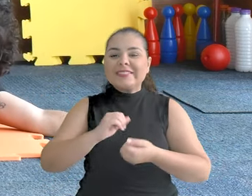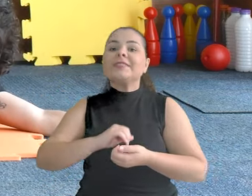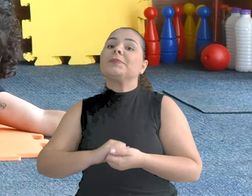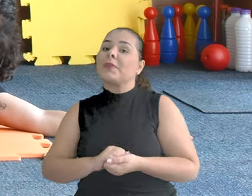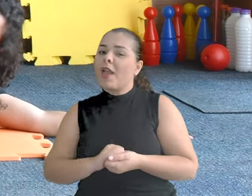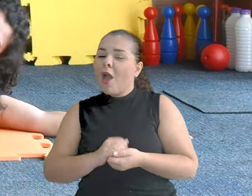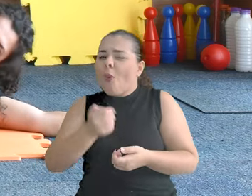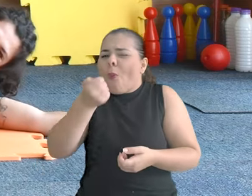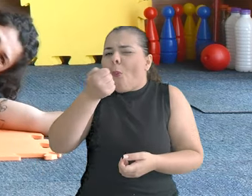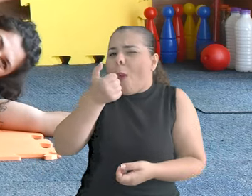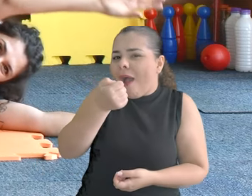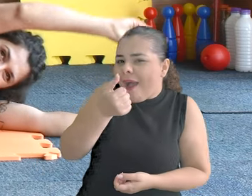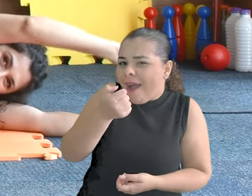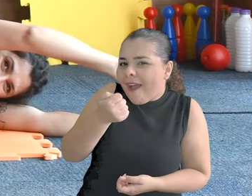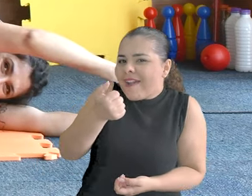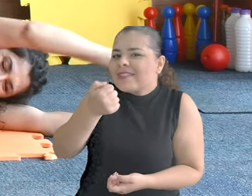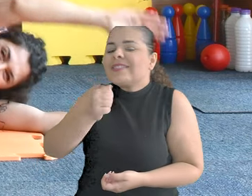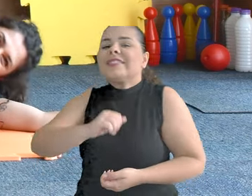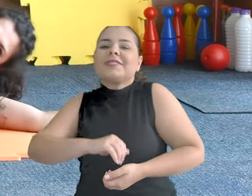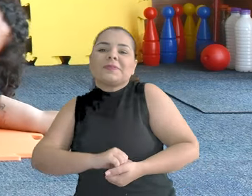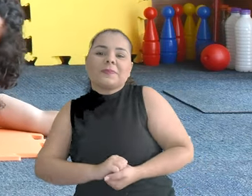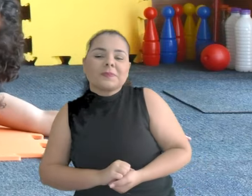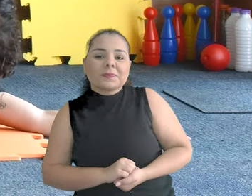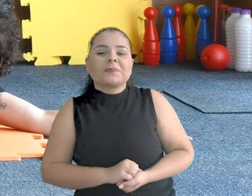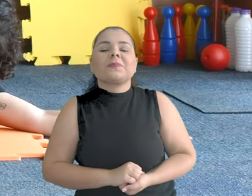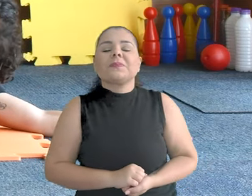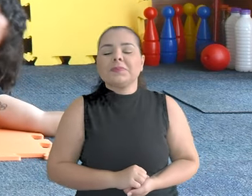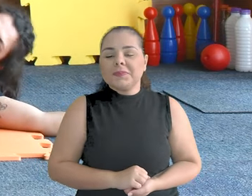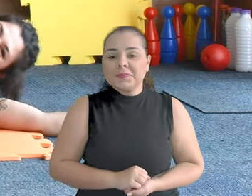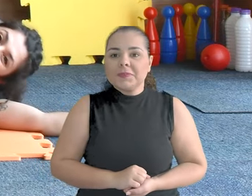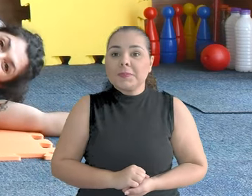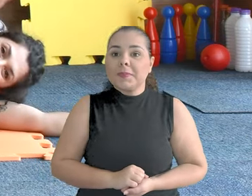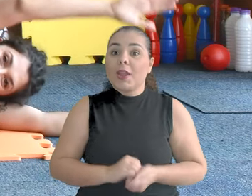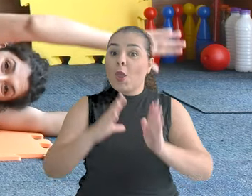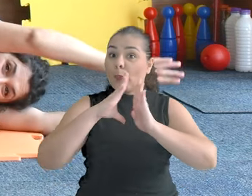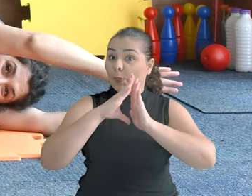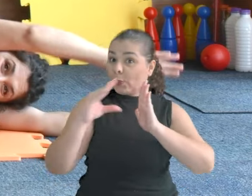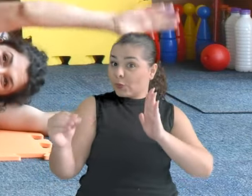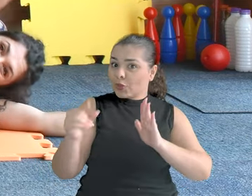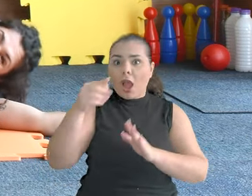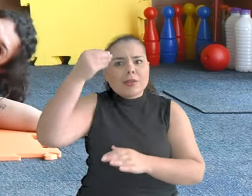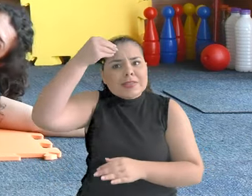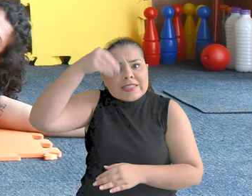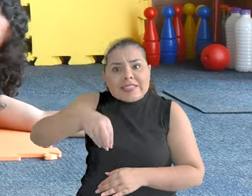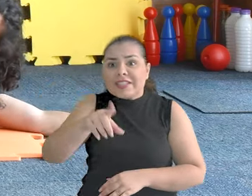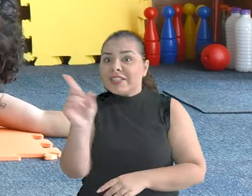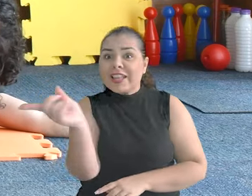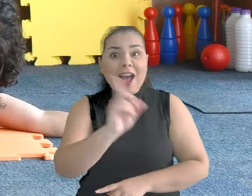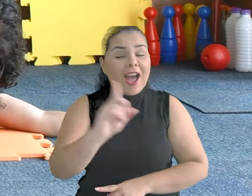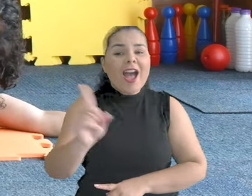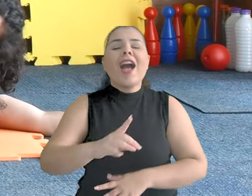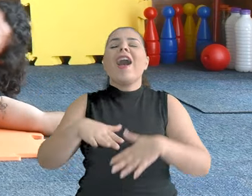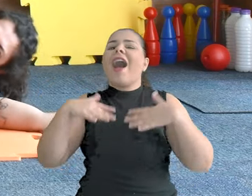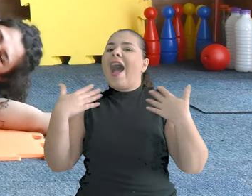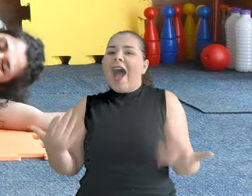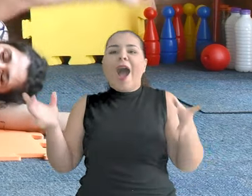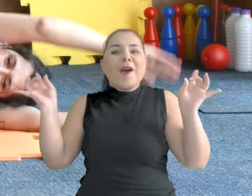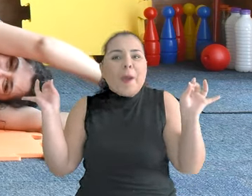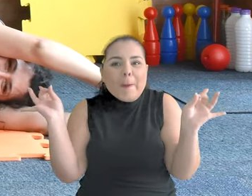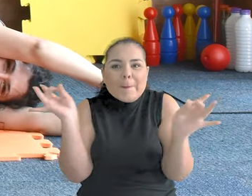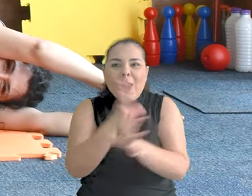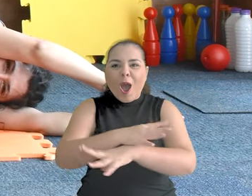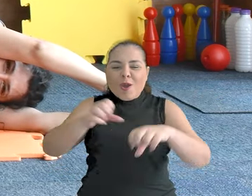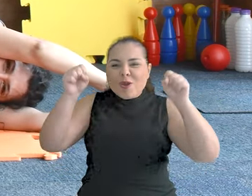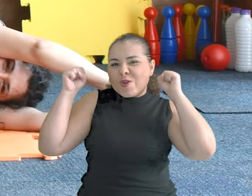agora mais um pouquinho não desista